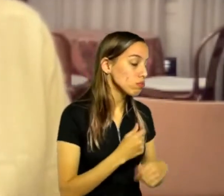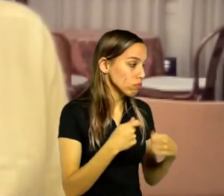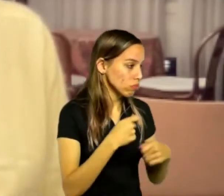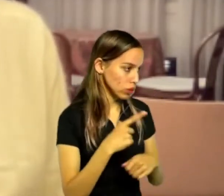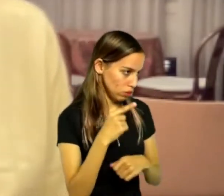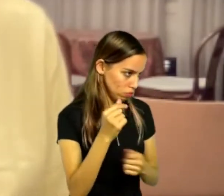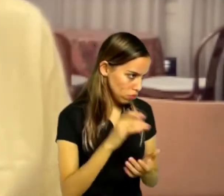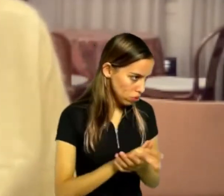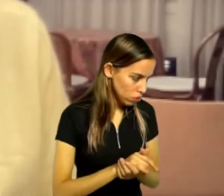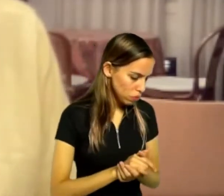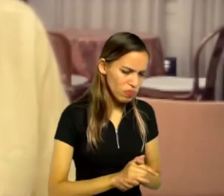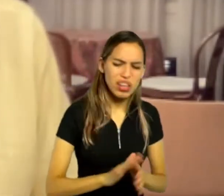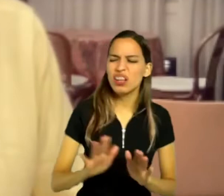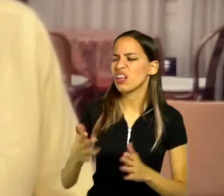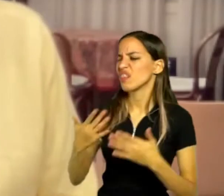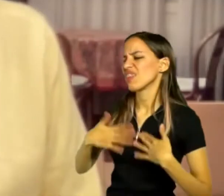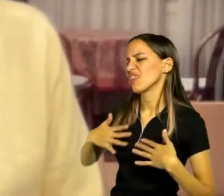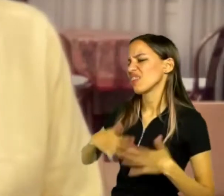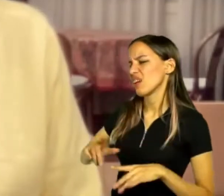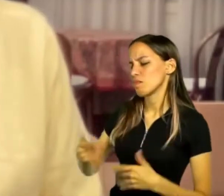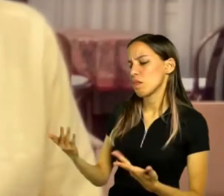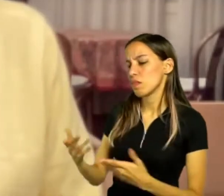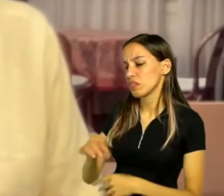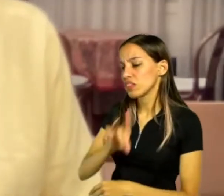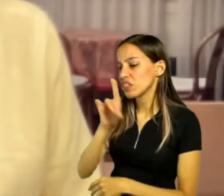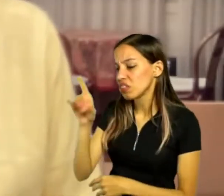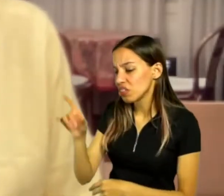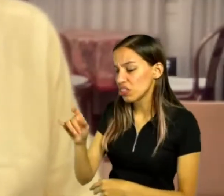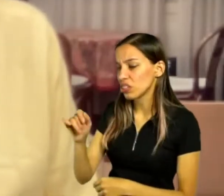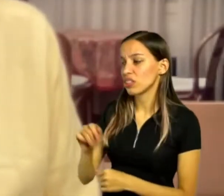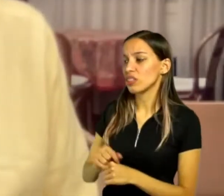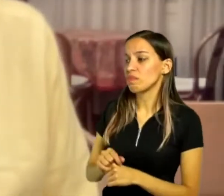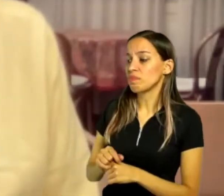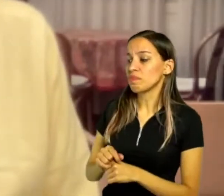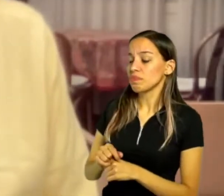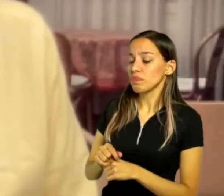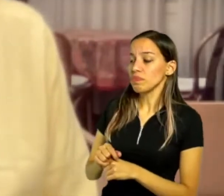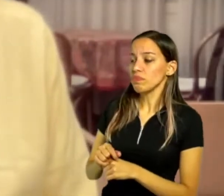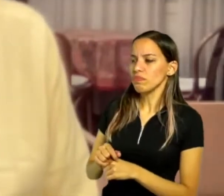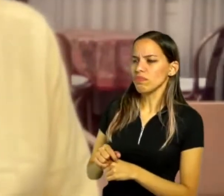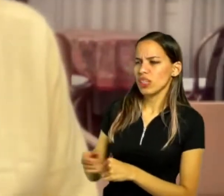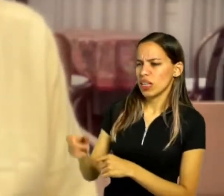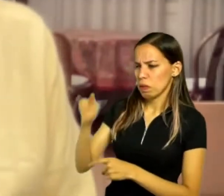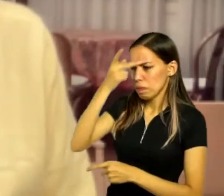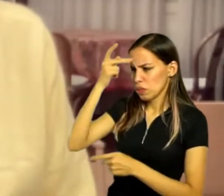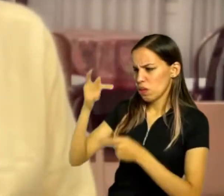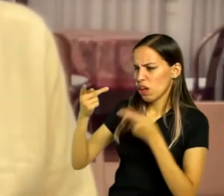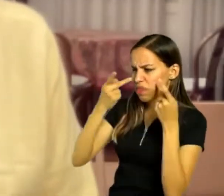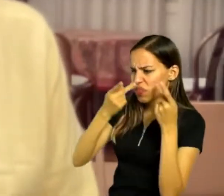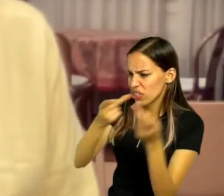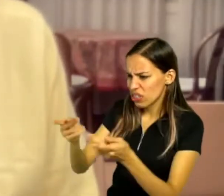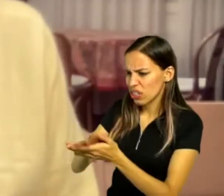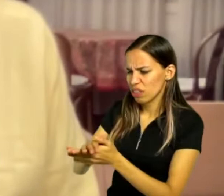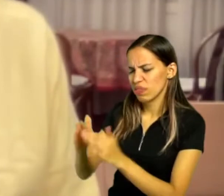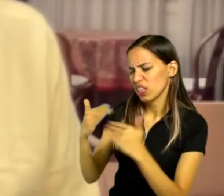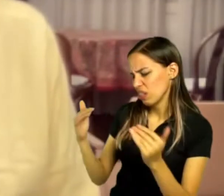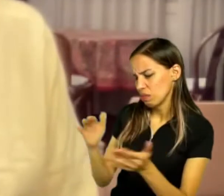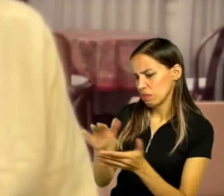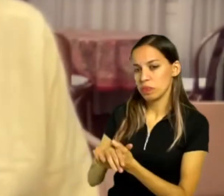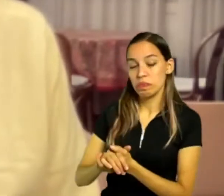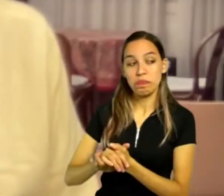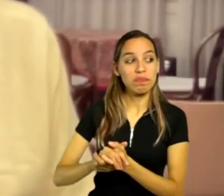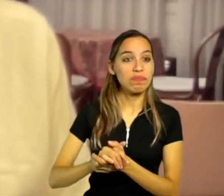semana. Olha que coisa imprevisível, né? E aí, em seguida, aconteceu a maior tragédia da história das